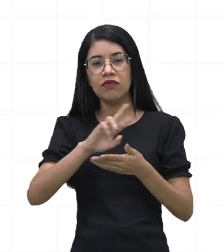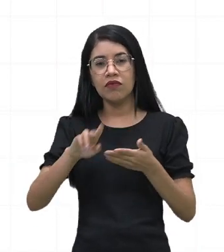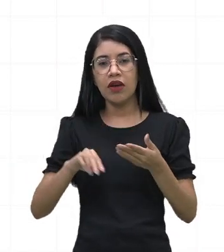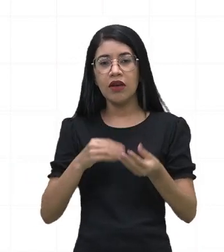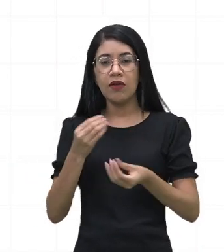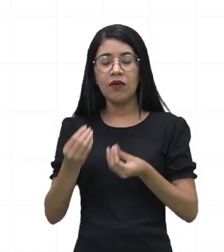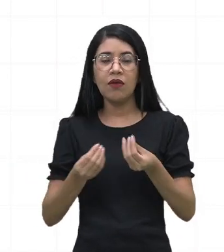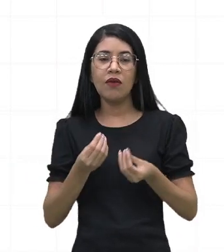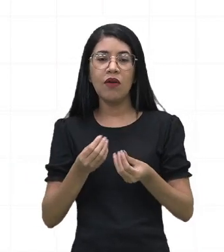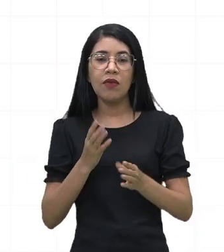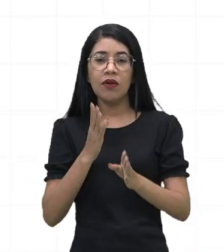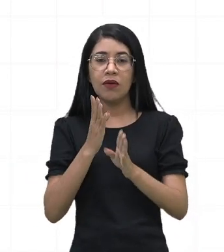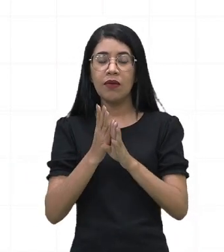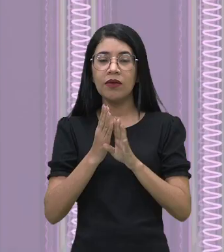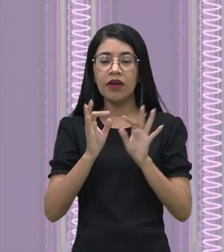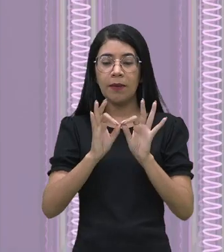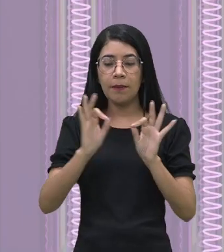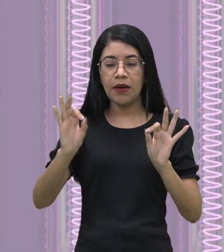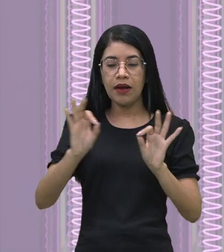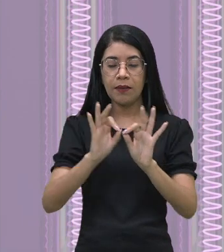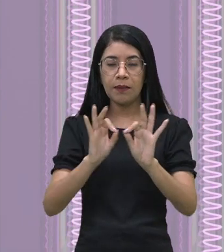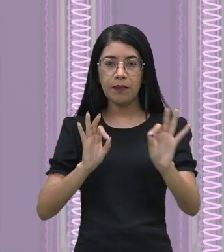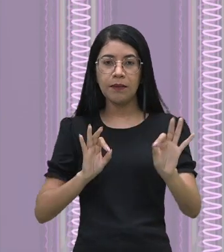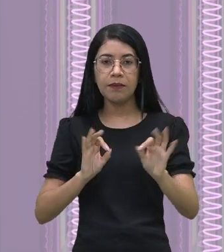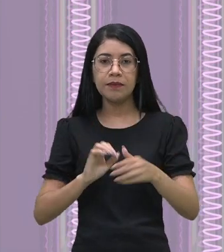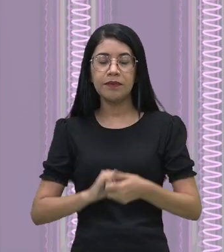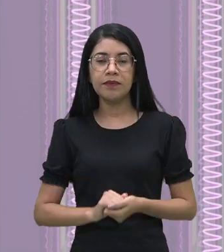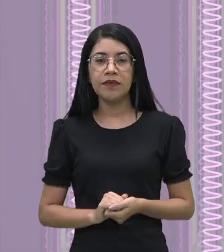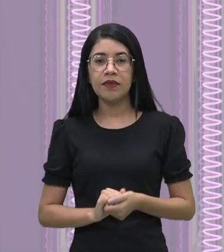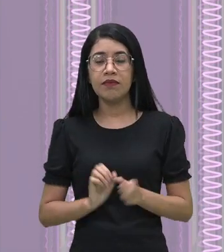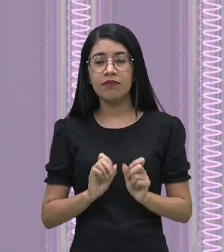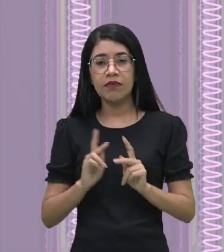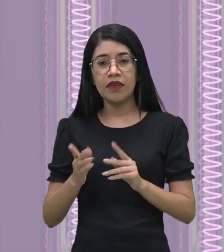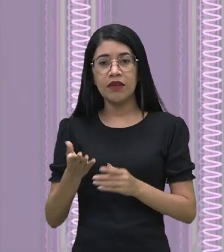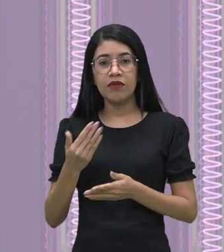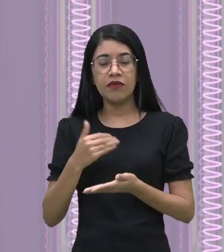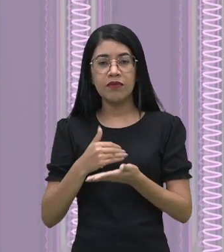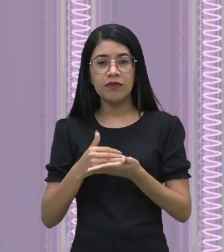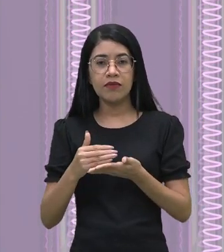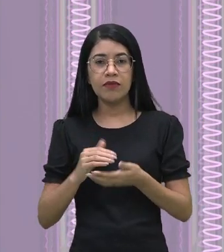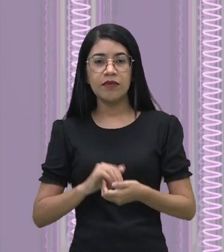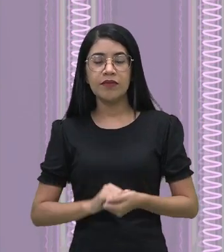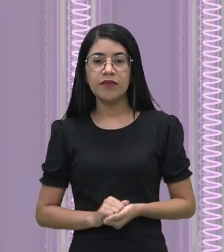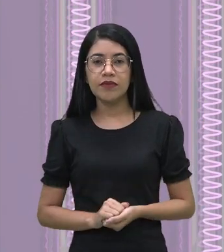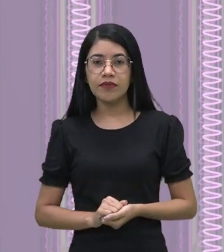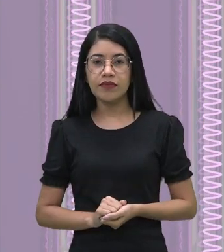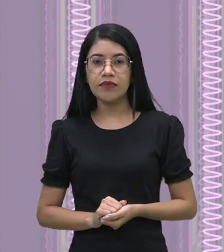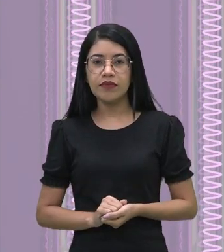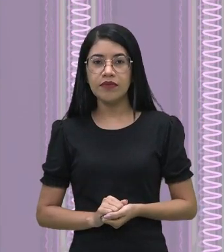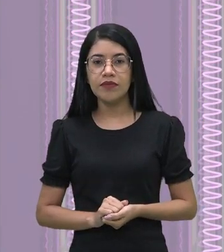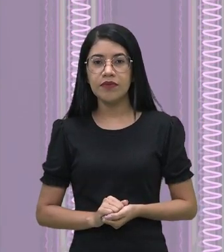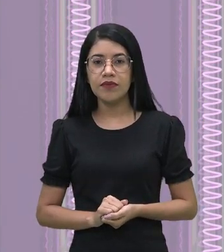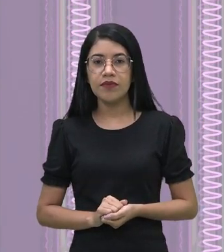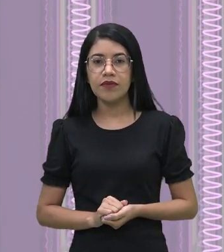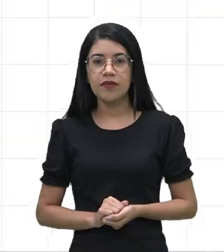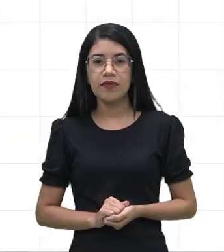como determinar medida de terrenos. Muito bem, então lhe convido agora, vamos para a nossa